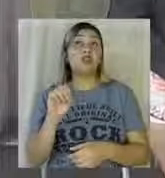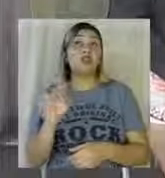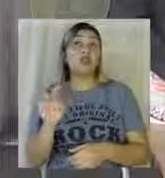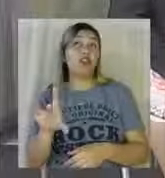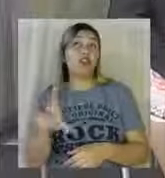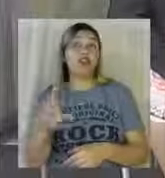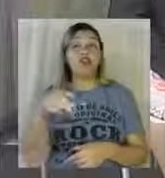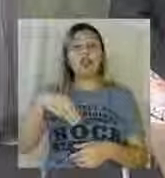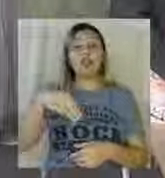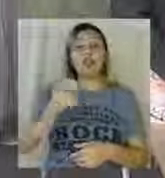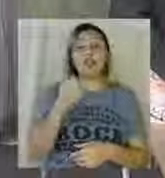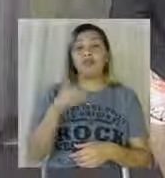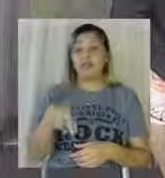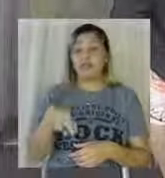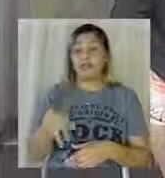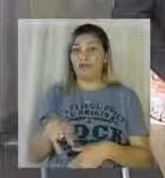ideias.